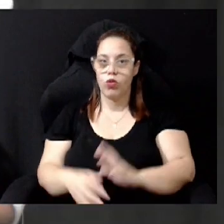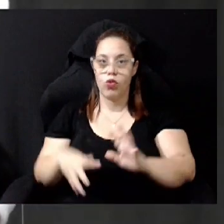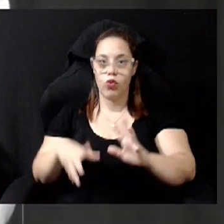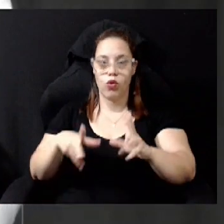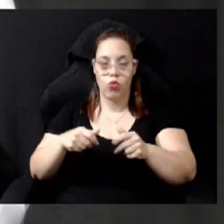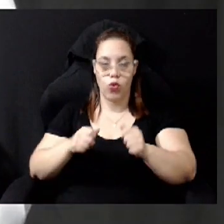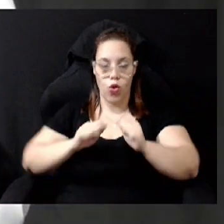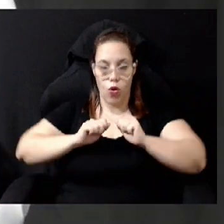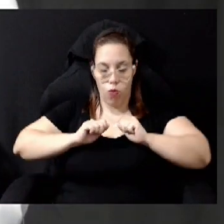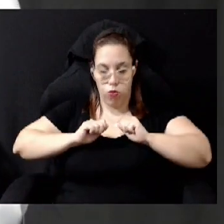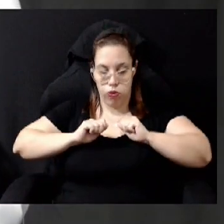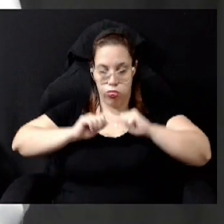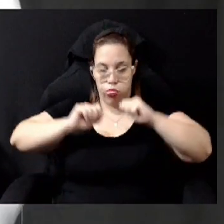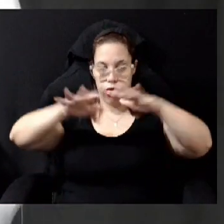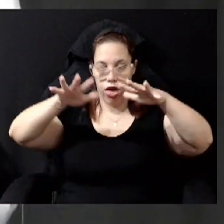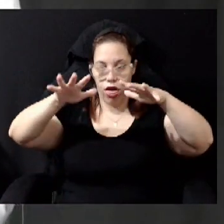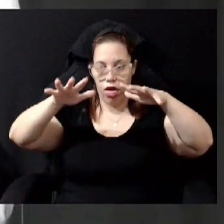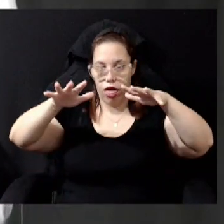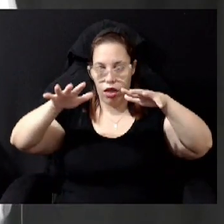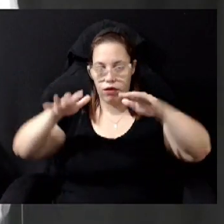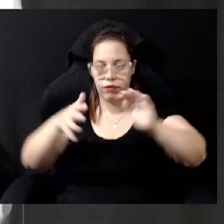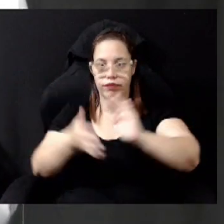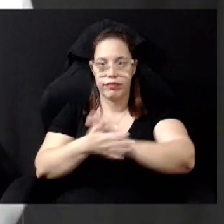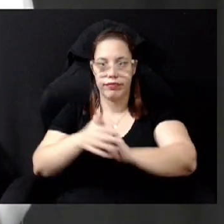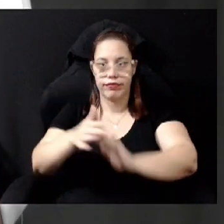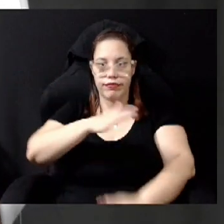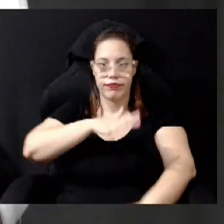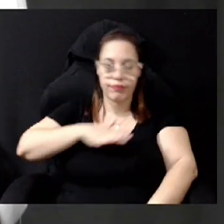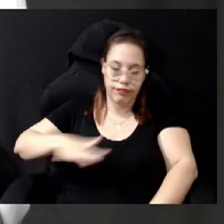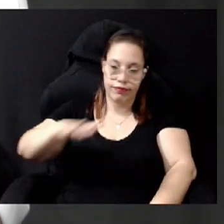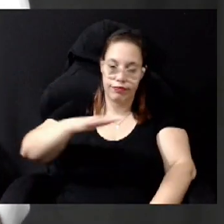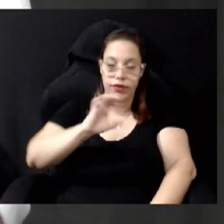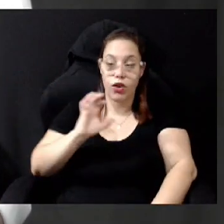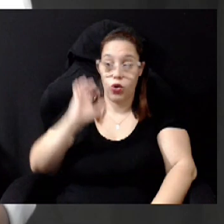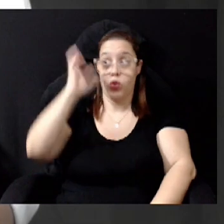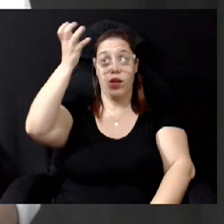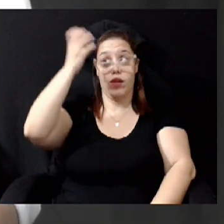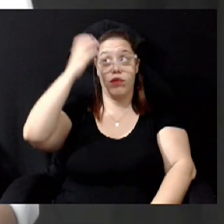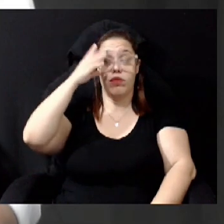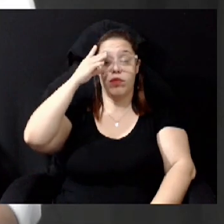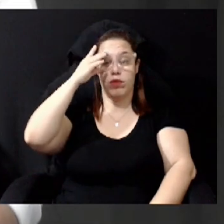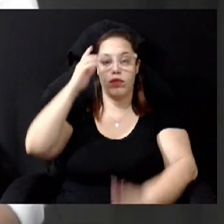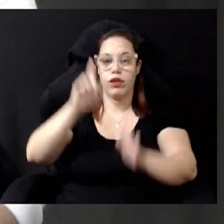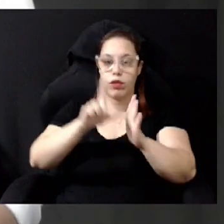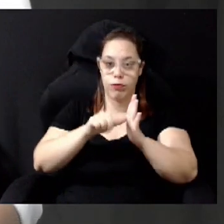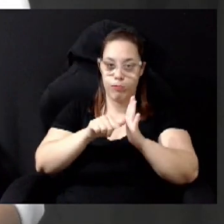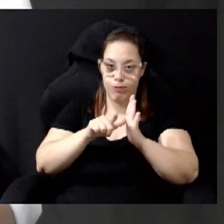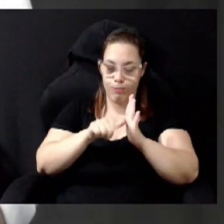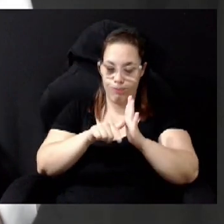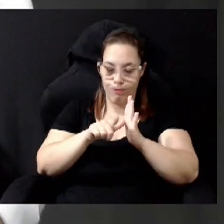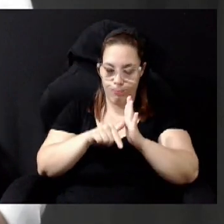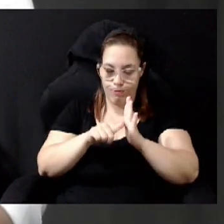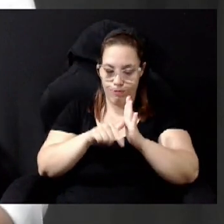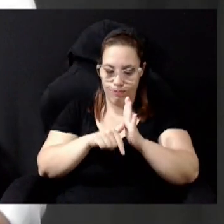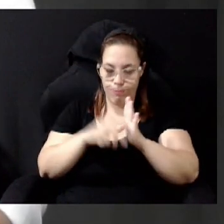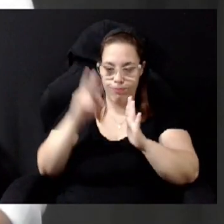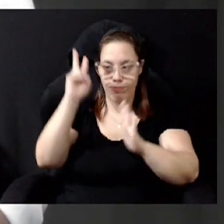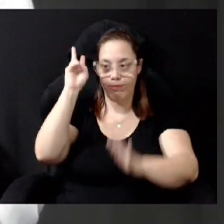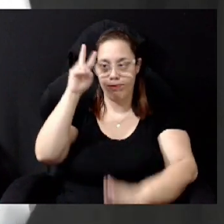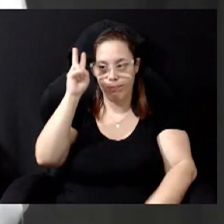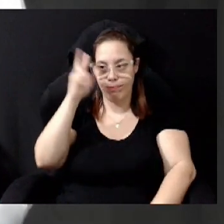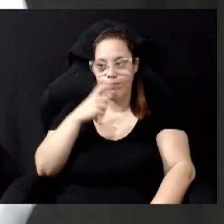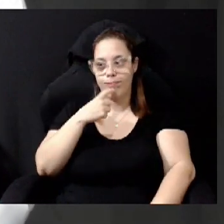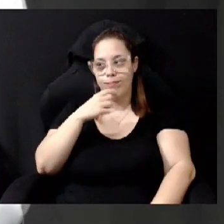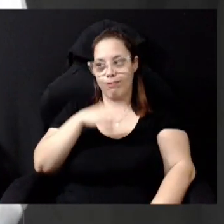aquele crescimento daquela região aconteceu. Atrasamos, infelizmente, em função da história da cidade, da política da